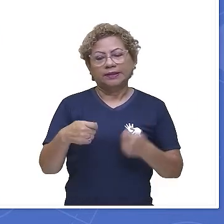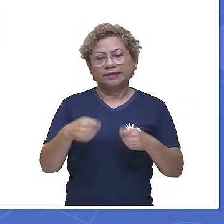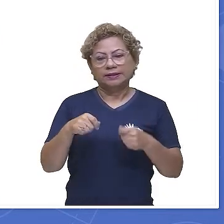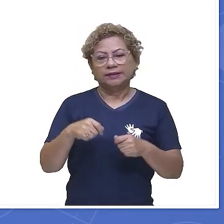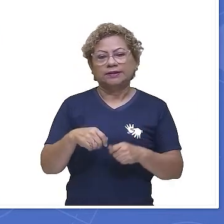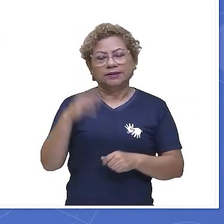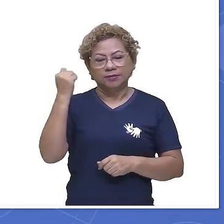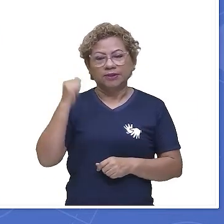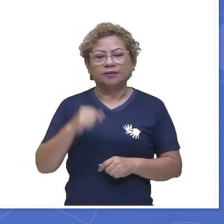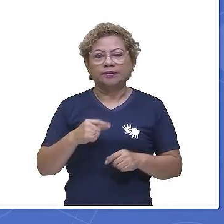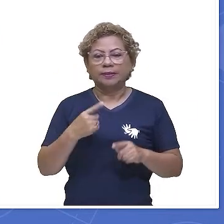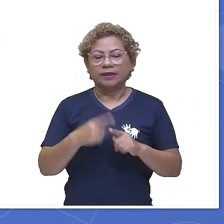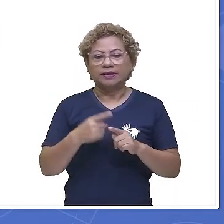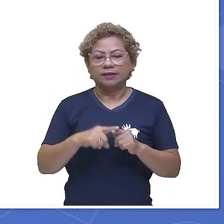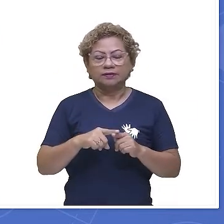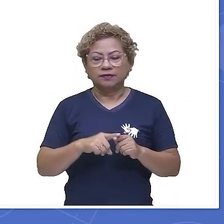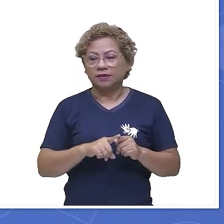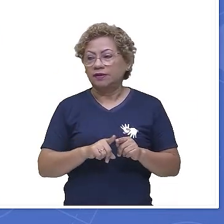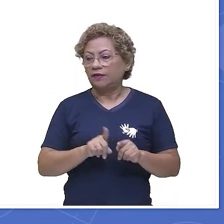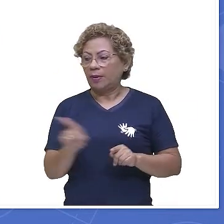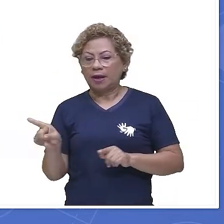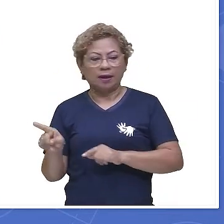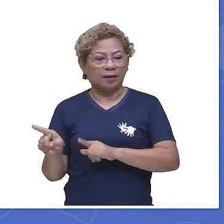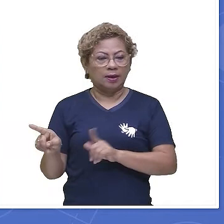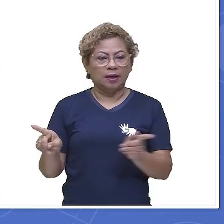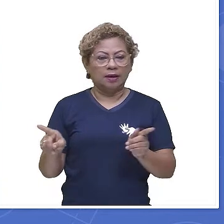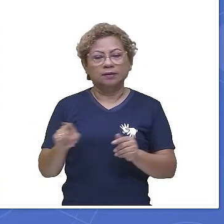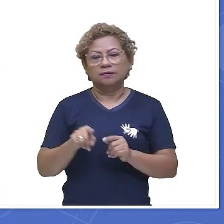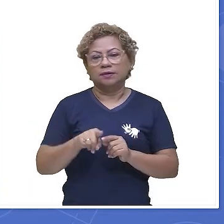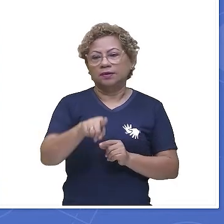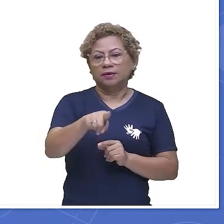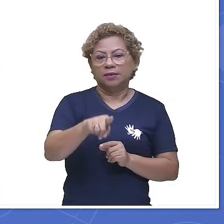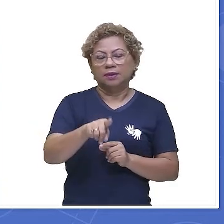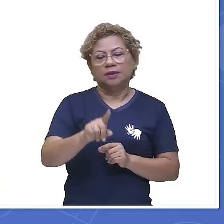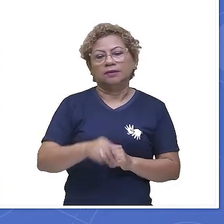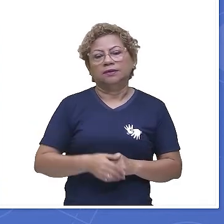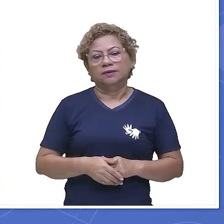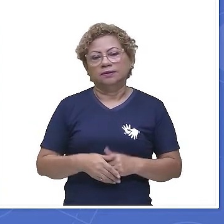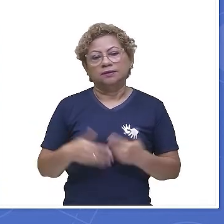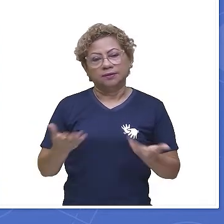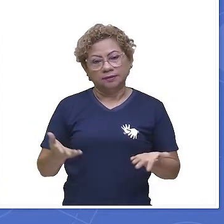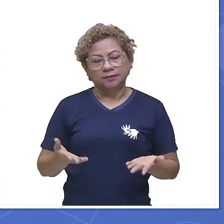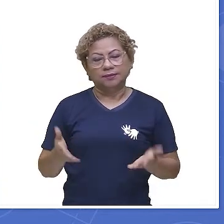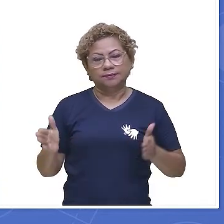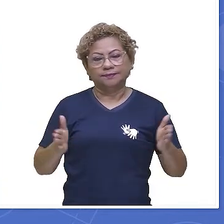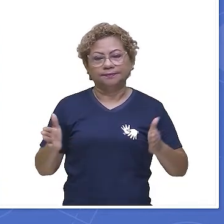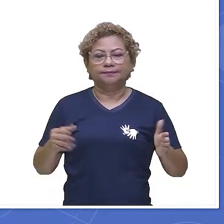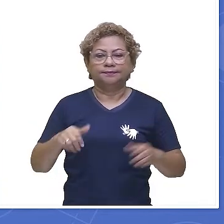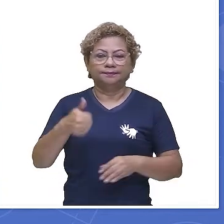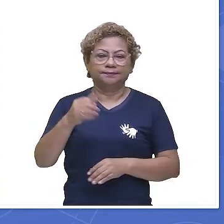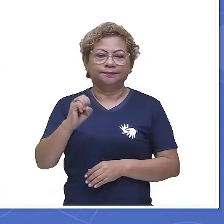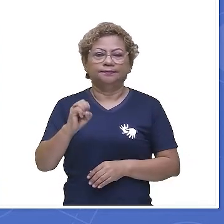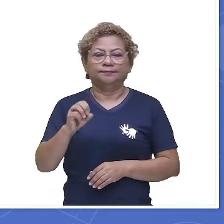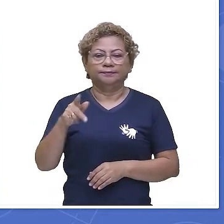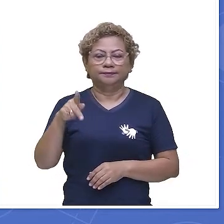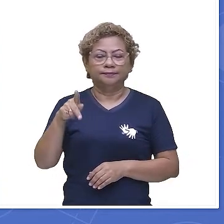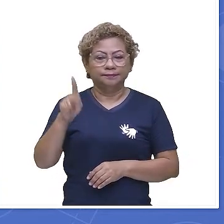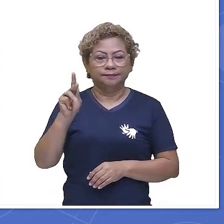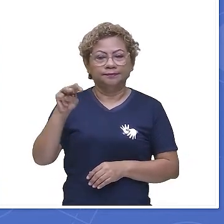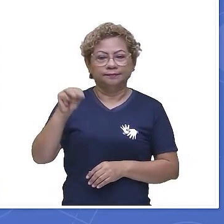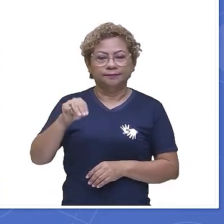para o oeste. E um número e uma unidade, como, por exemplo, 10 quilômetros de distância. Então, pessoal,